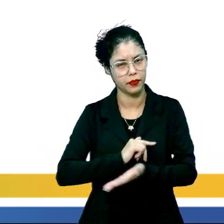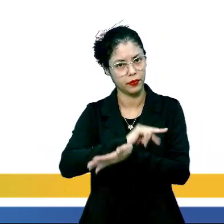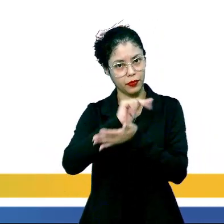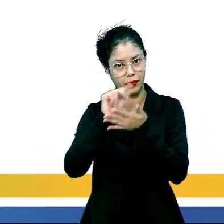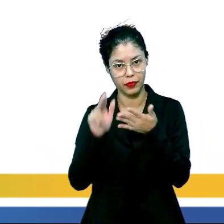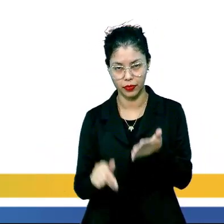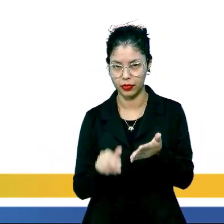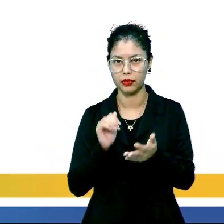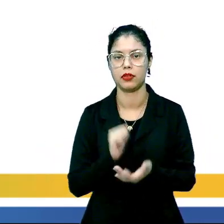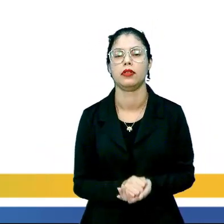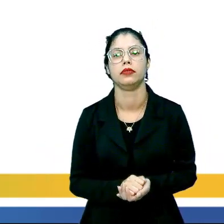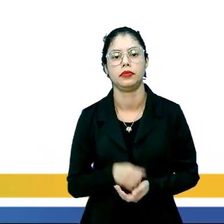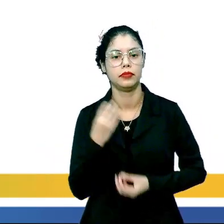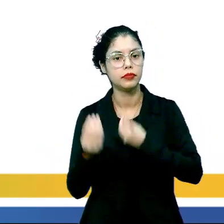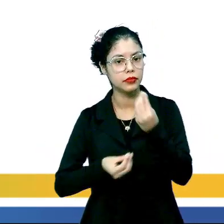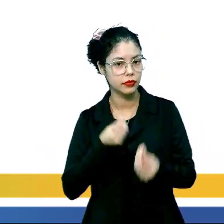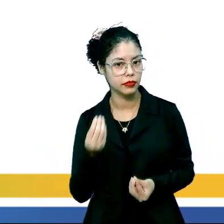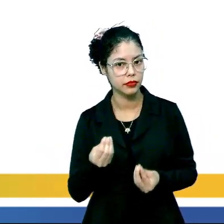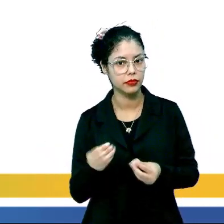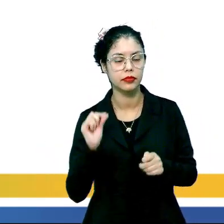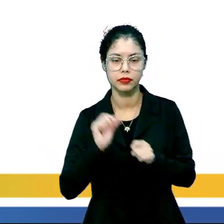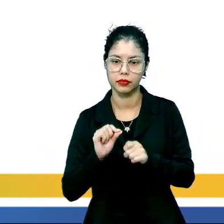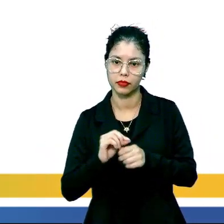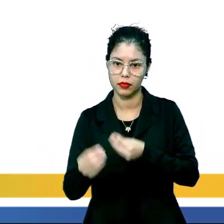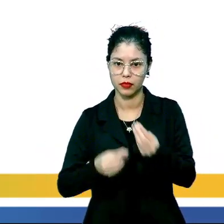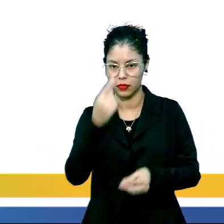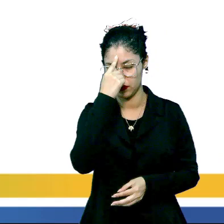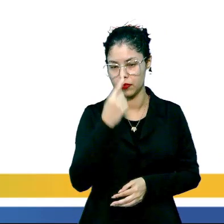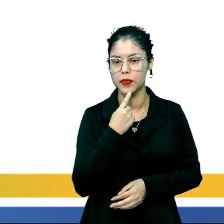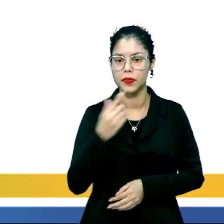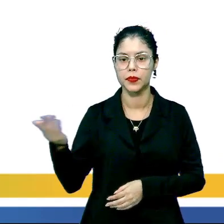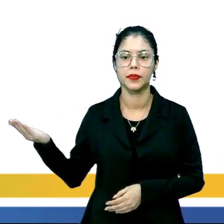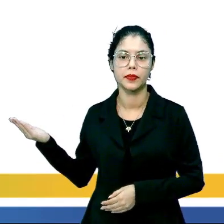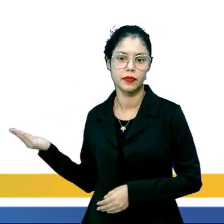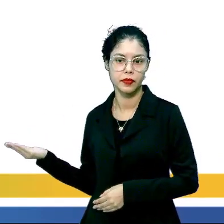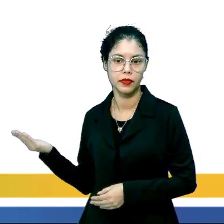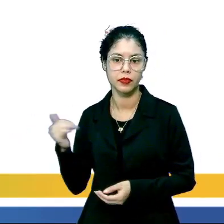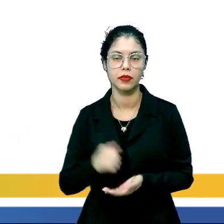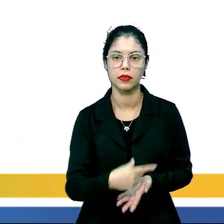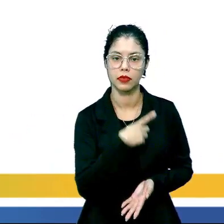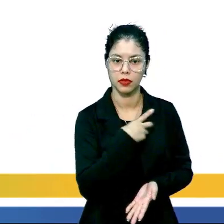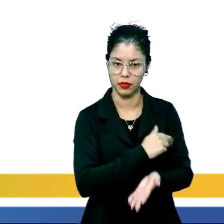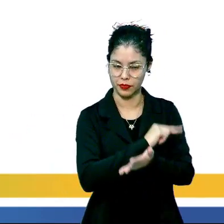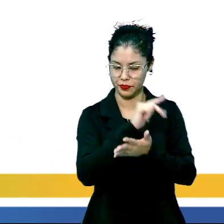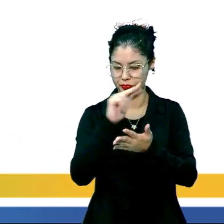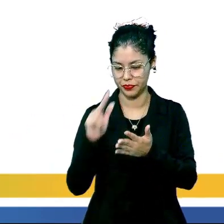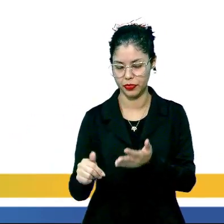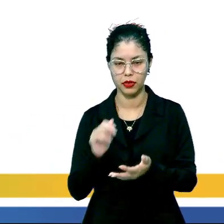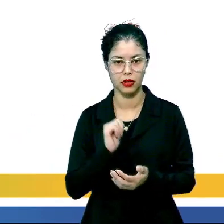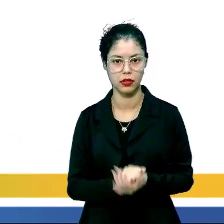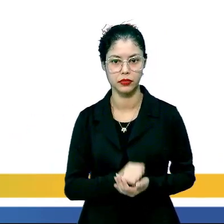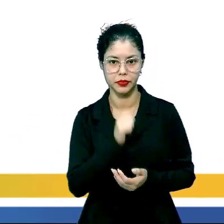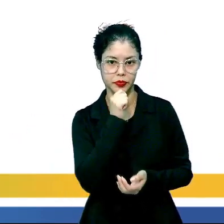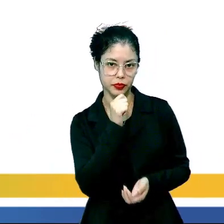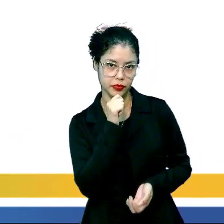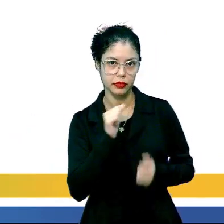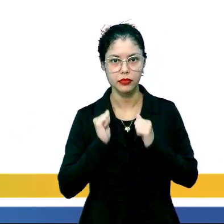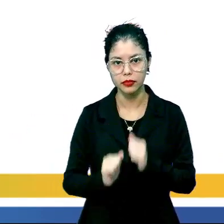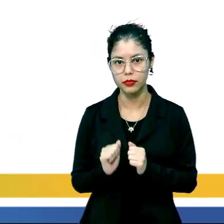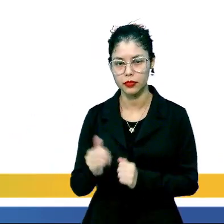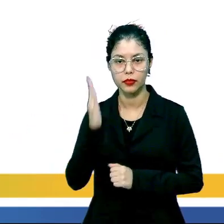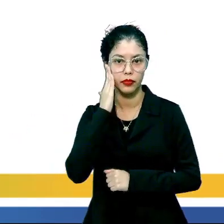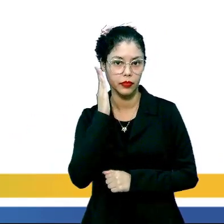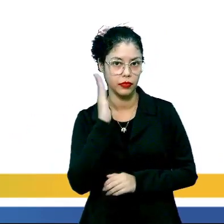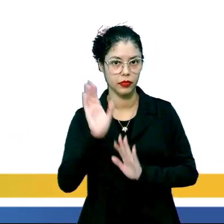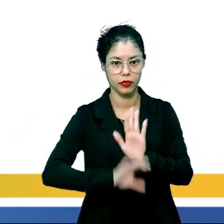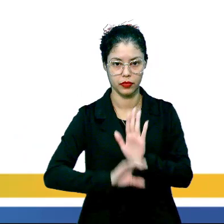diversas formas, diversas maneiras, conforme a gente pode ver aqui nas figuras. Então a gente tem várias maneiras para a gente poder entender